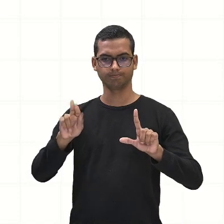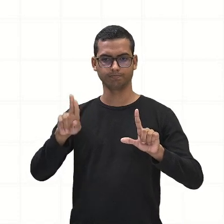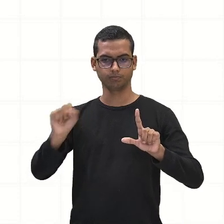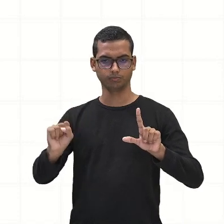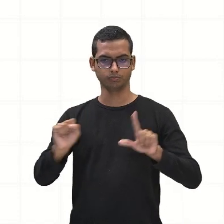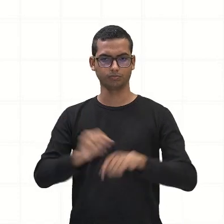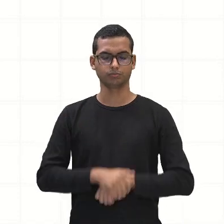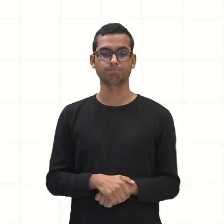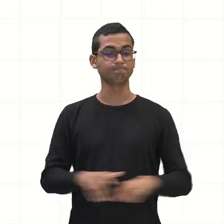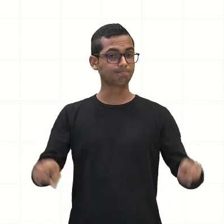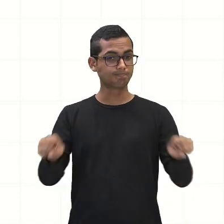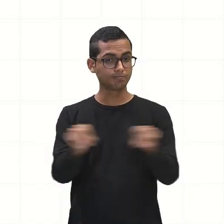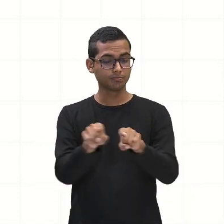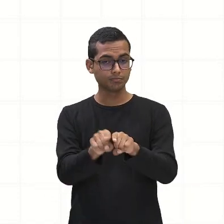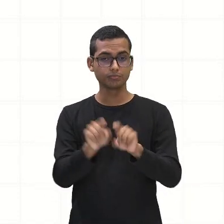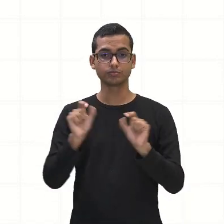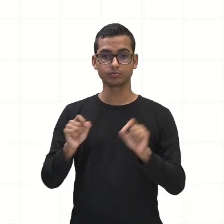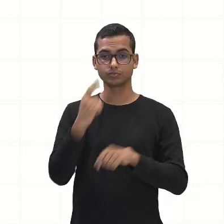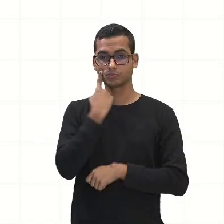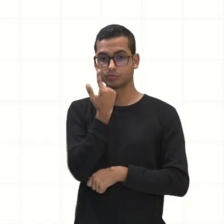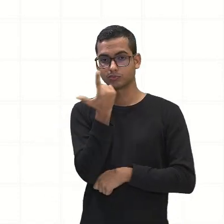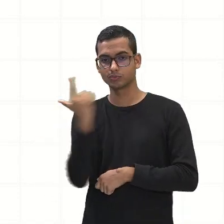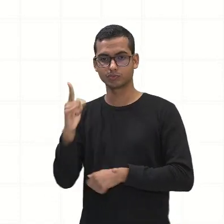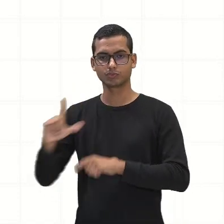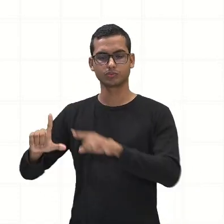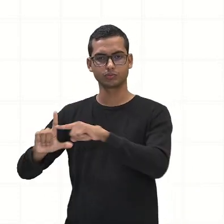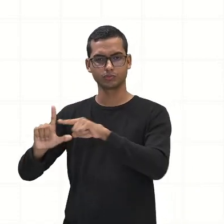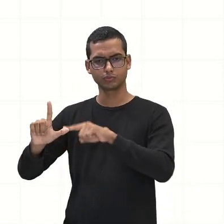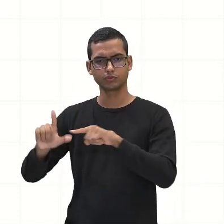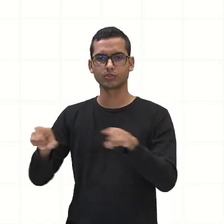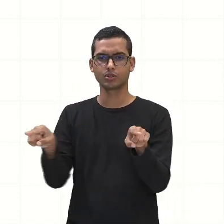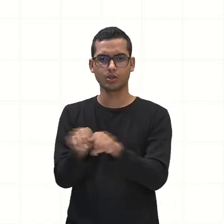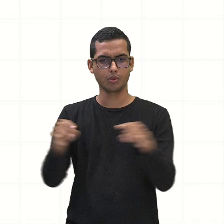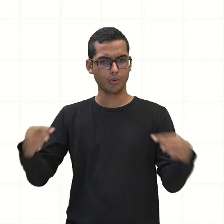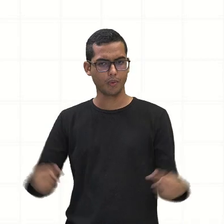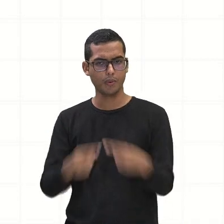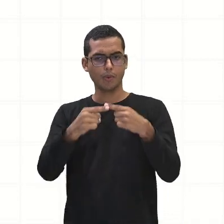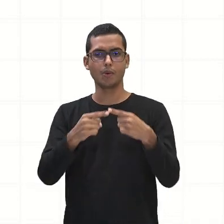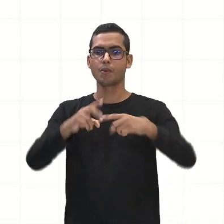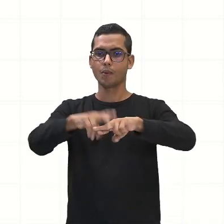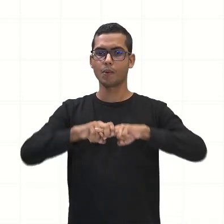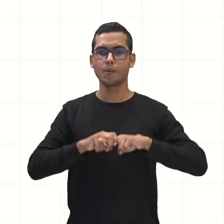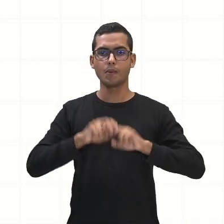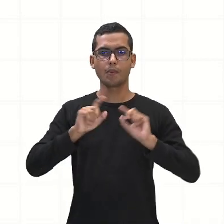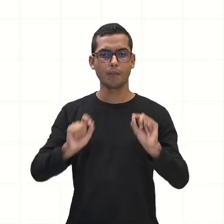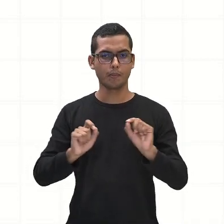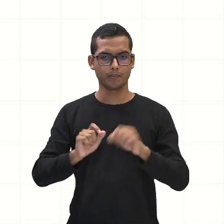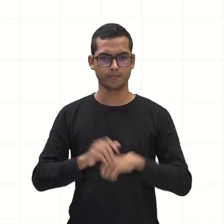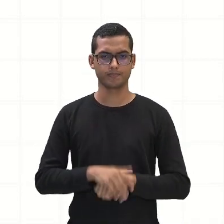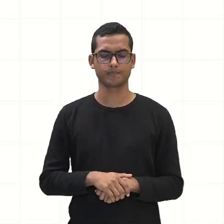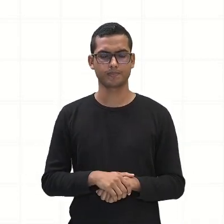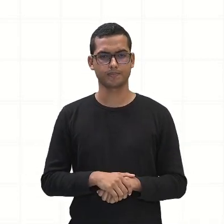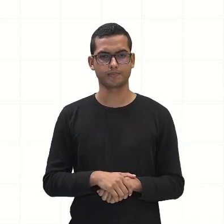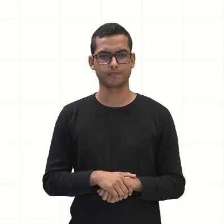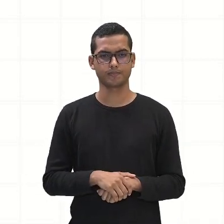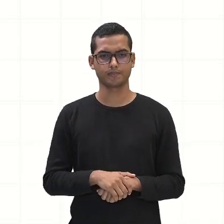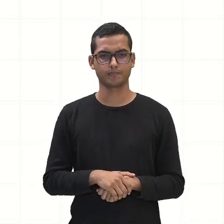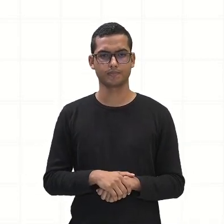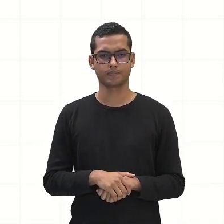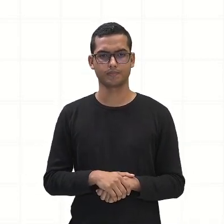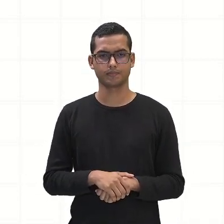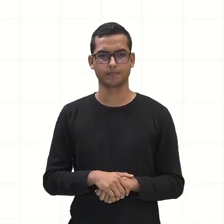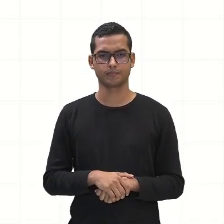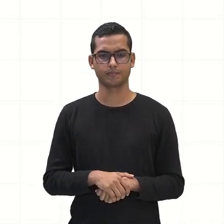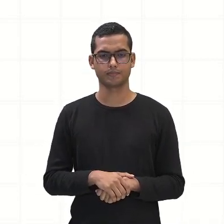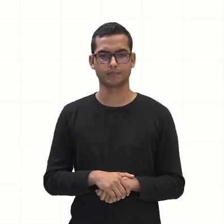sei que esse ângulo aqui, eles são correspondentes, porque é o ângulo que o